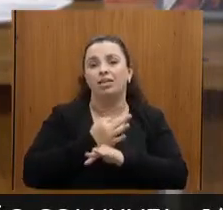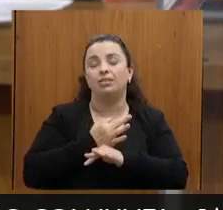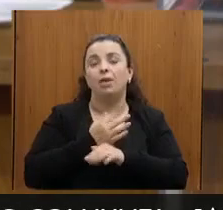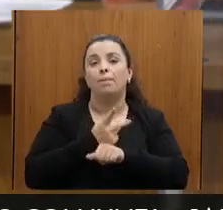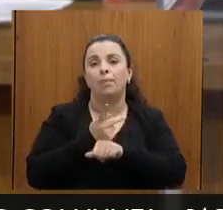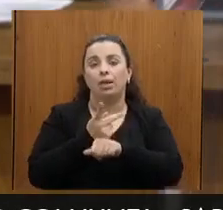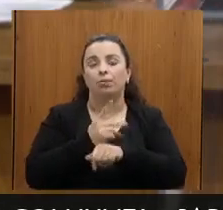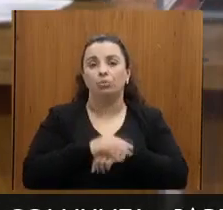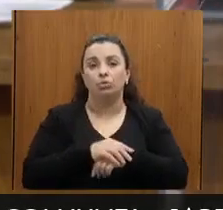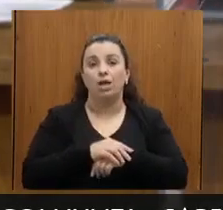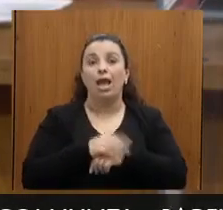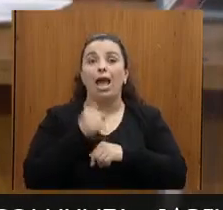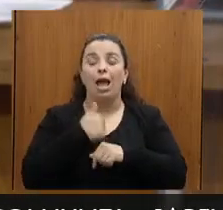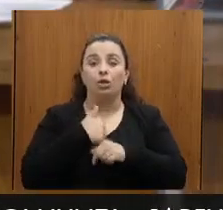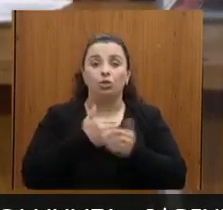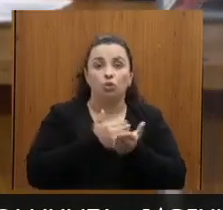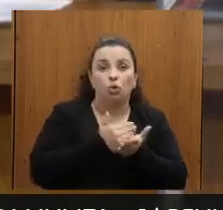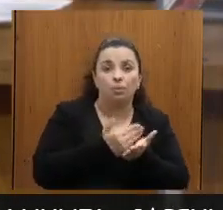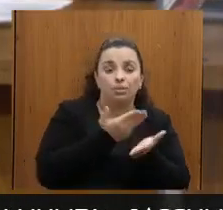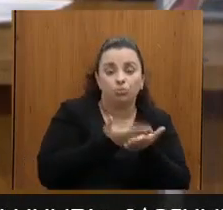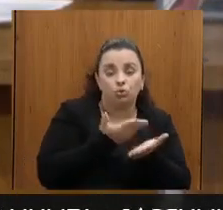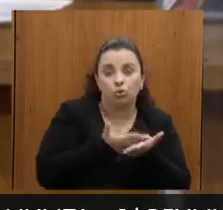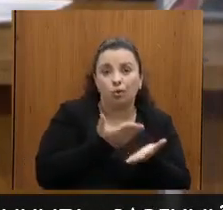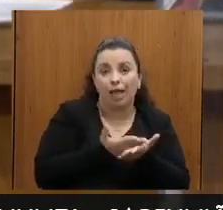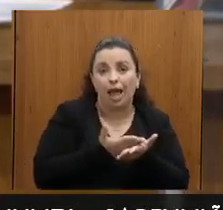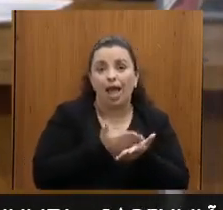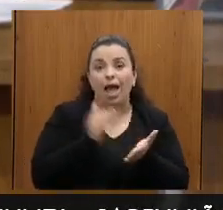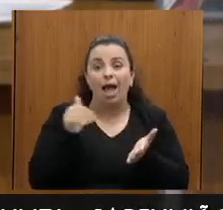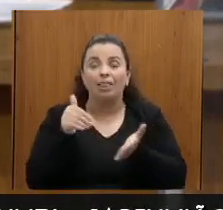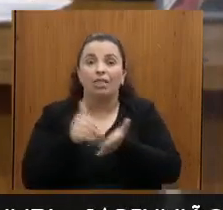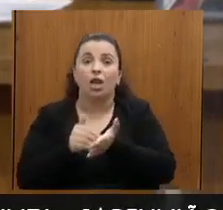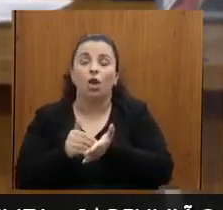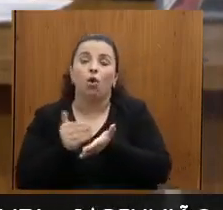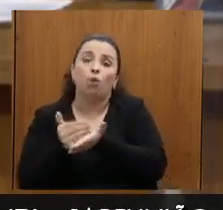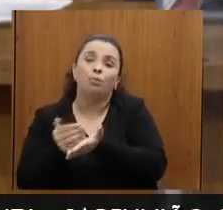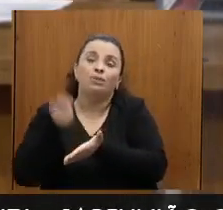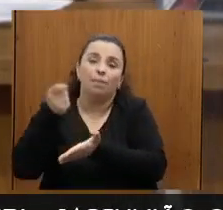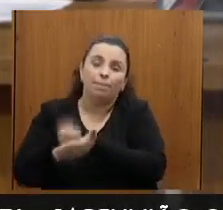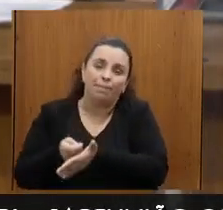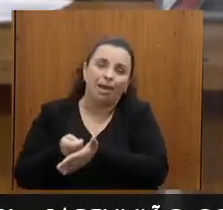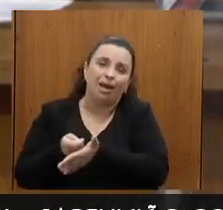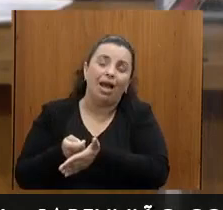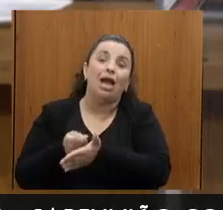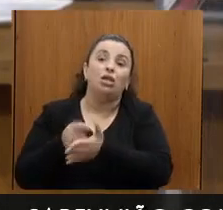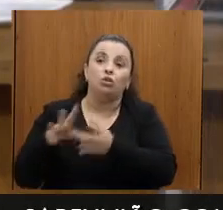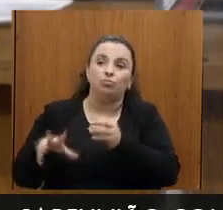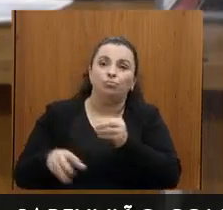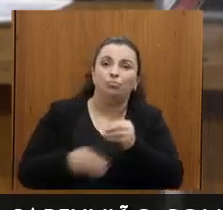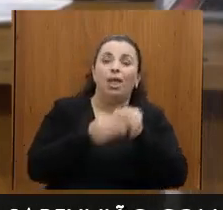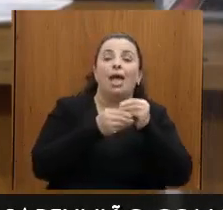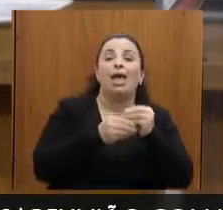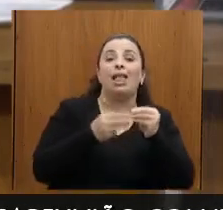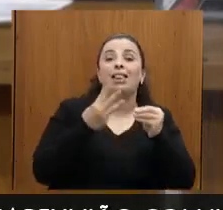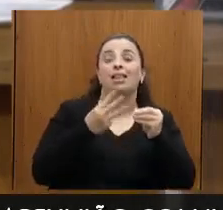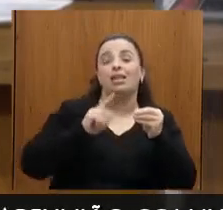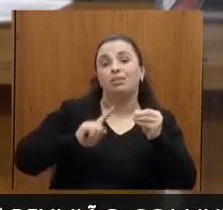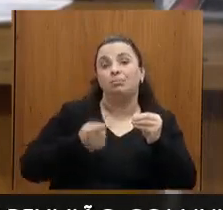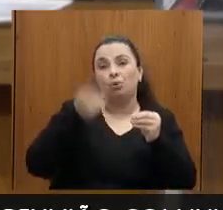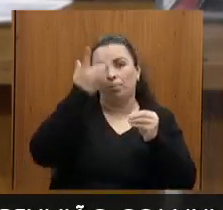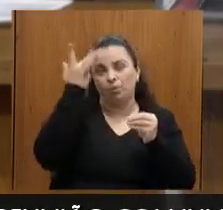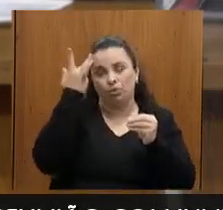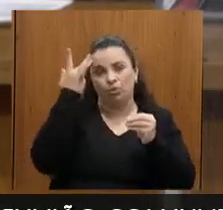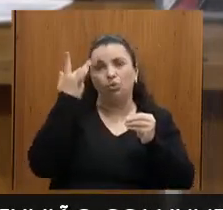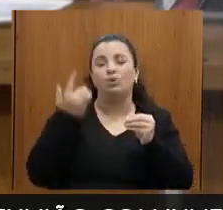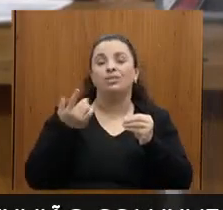começarmos a estudar e, de fato, iniciarmos os pagamentos, outras 3 mil pessoas entraram na contabilização, a maior parte delas, inclusive, da Secretaria de